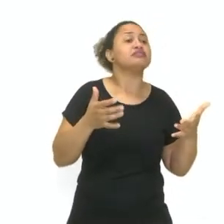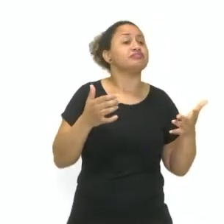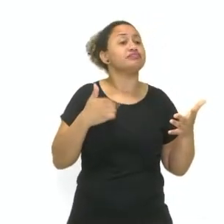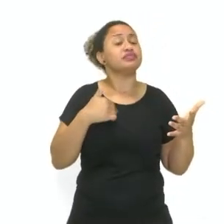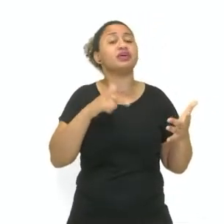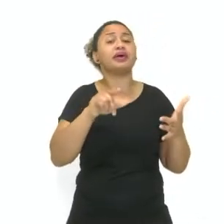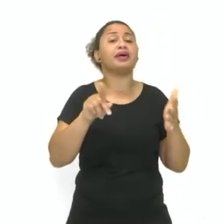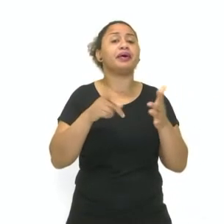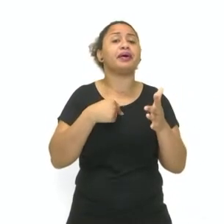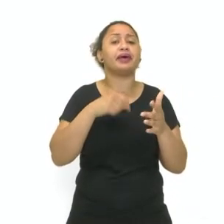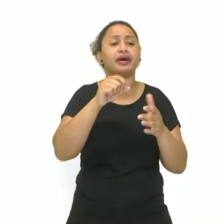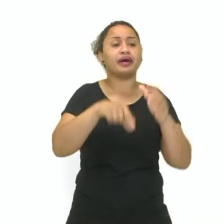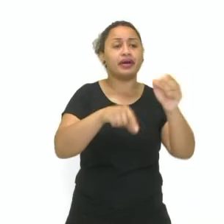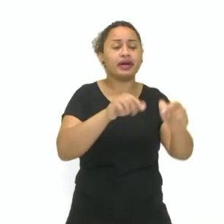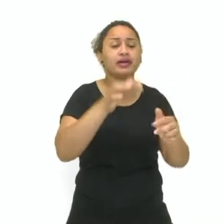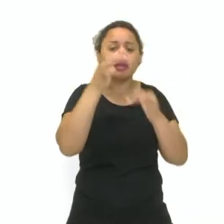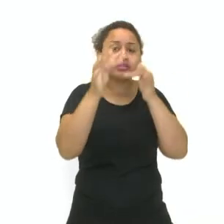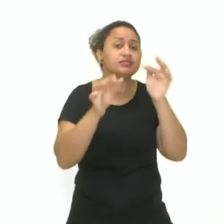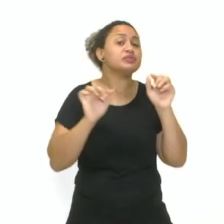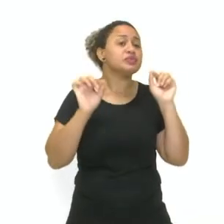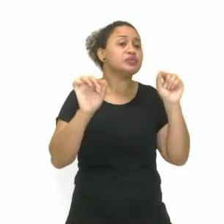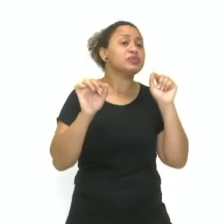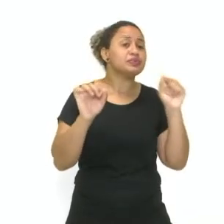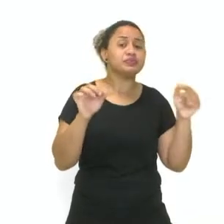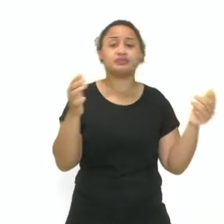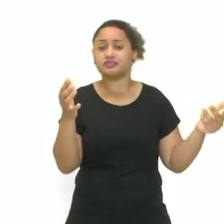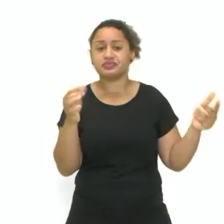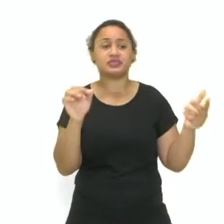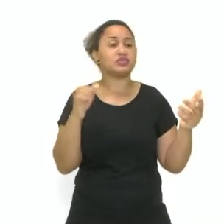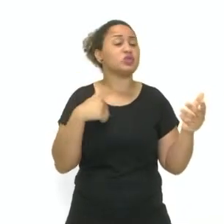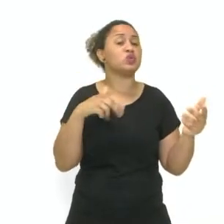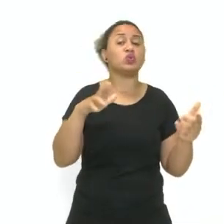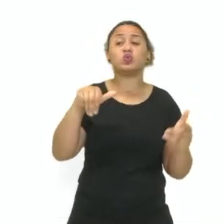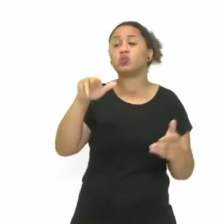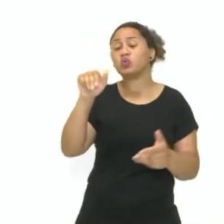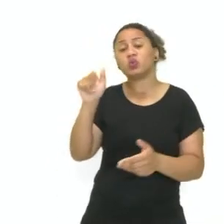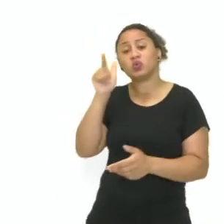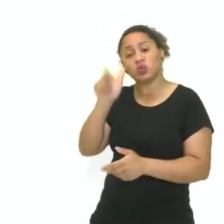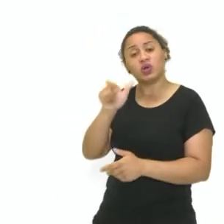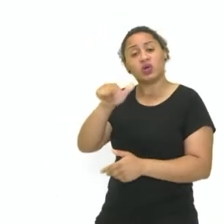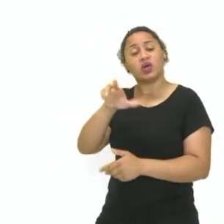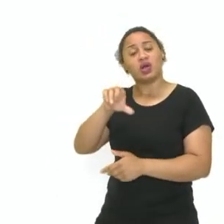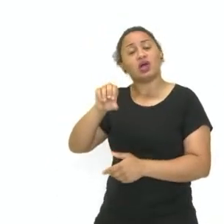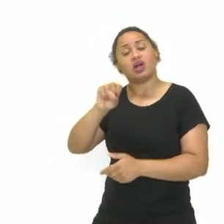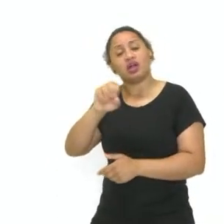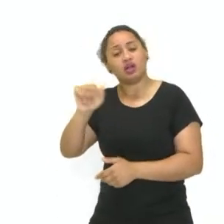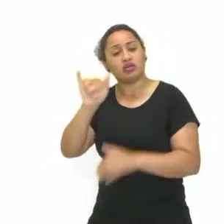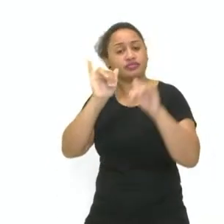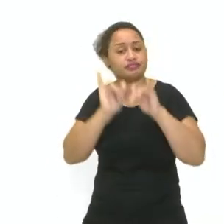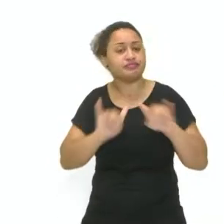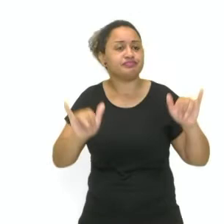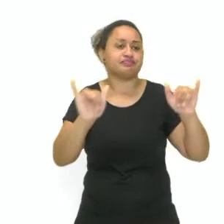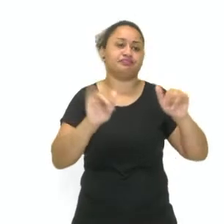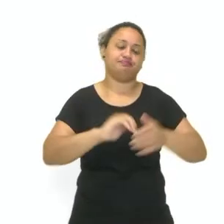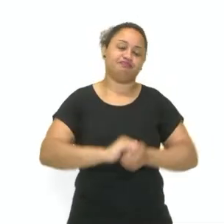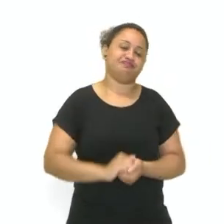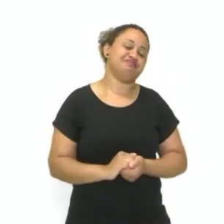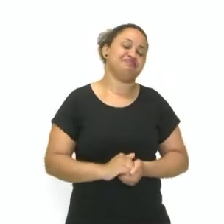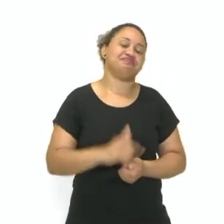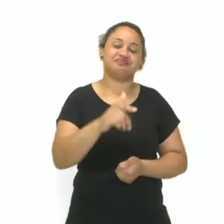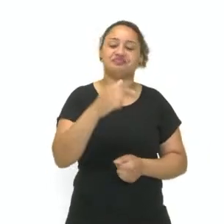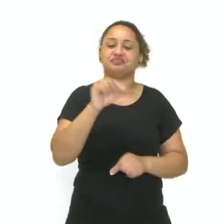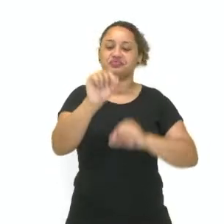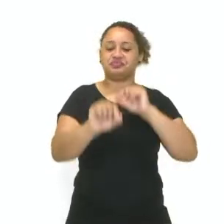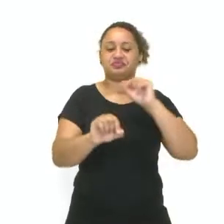do povo que, no entanto, jamais será aquela rosa do anúncio. Ele é o decifrador do